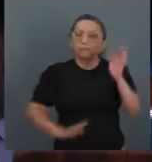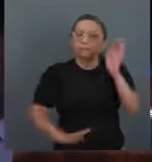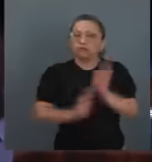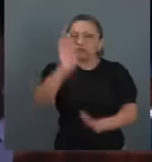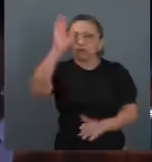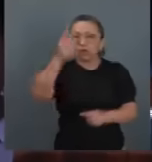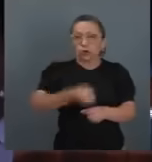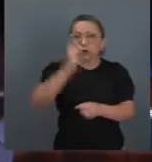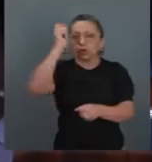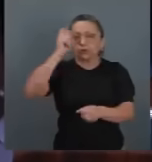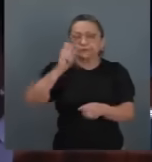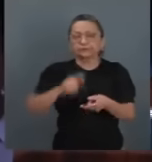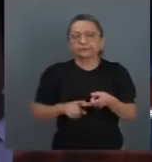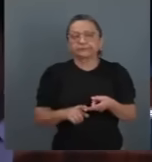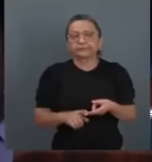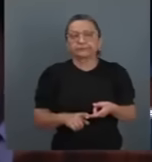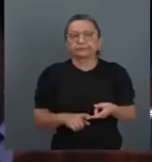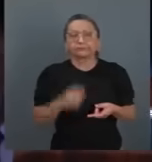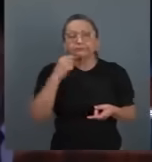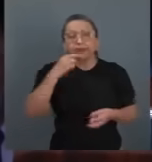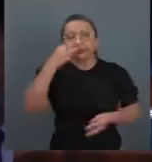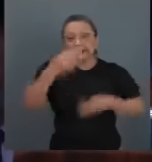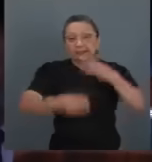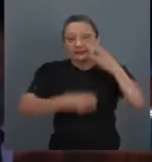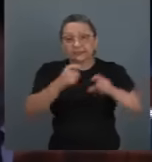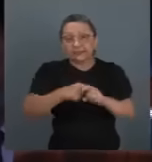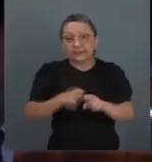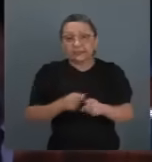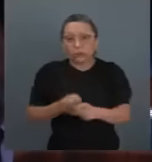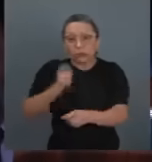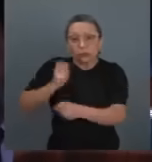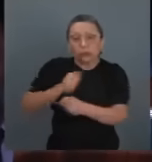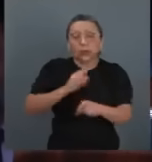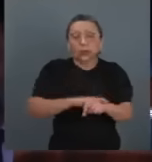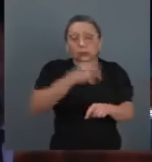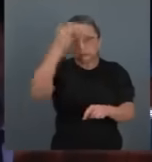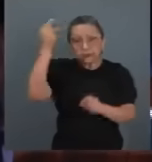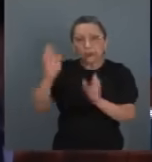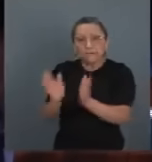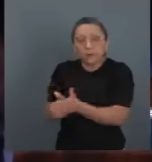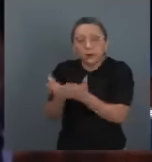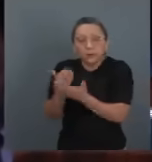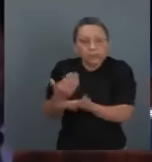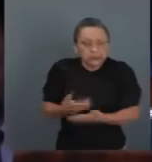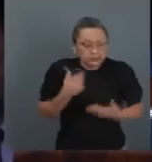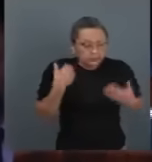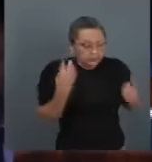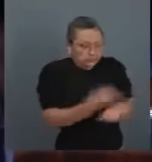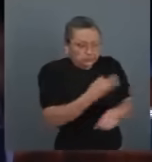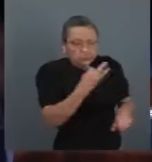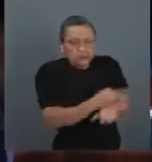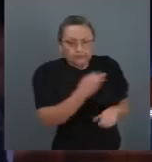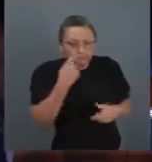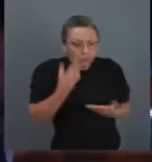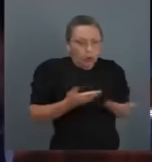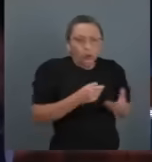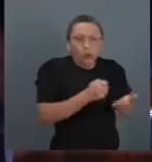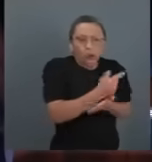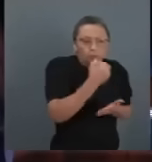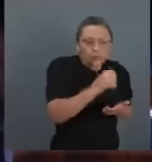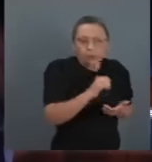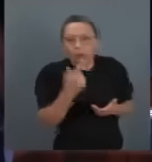lucro, trimestre após trimestre, enquanto os pobres têm que escolher entre comprar comida e